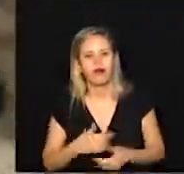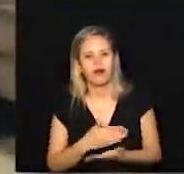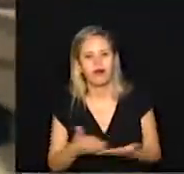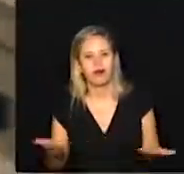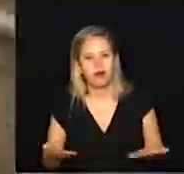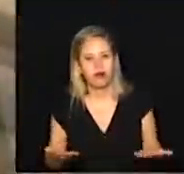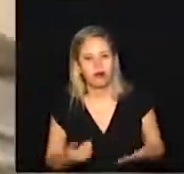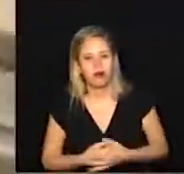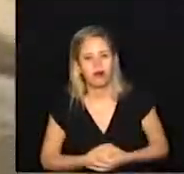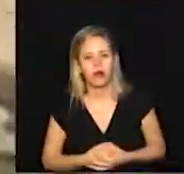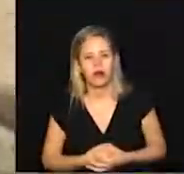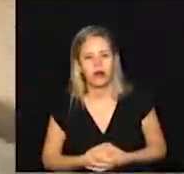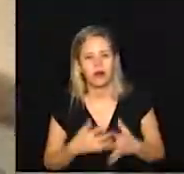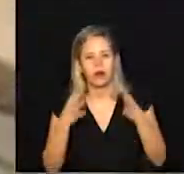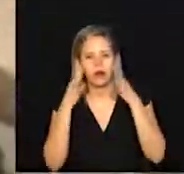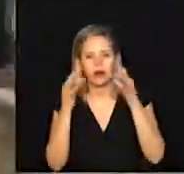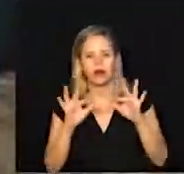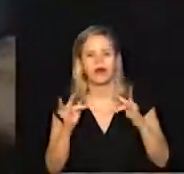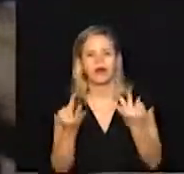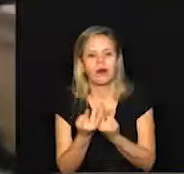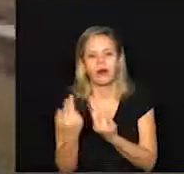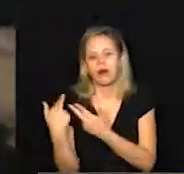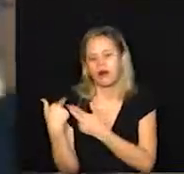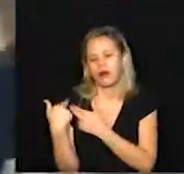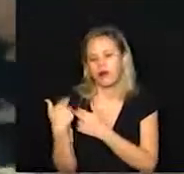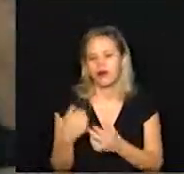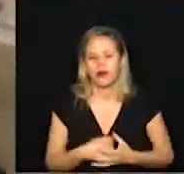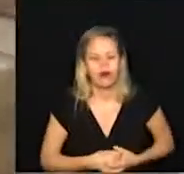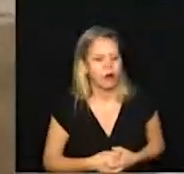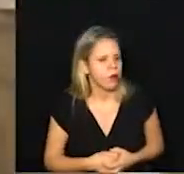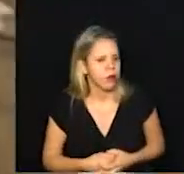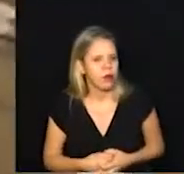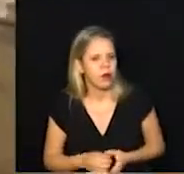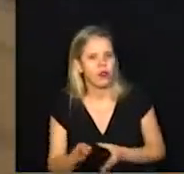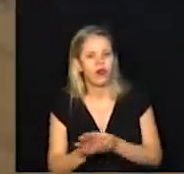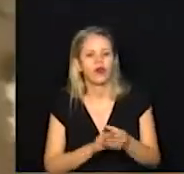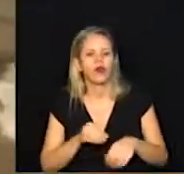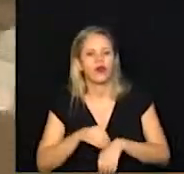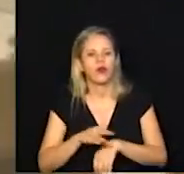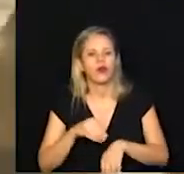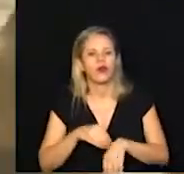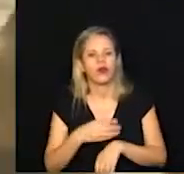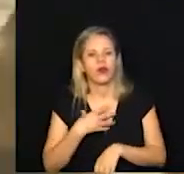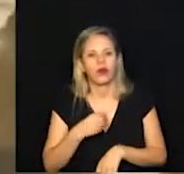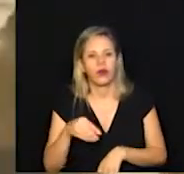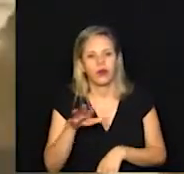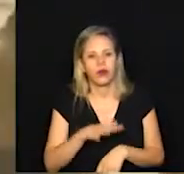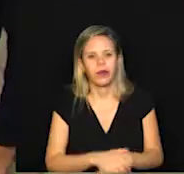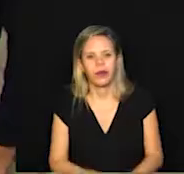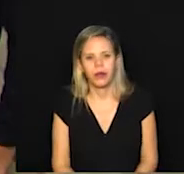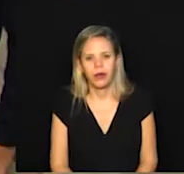agora. Atenção, pais e responsáveis. Orientem seus filhos.